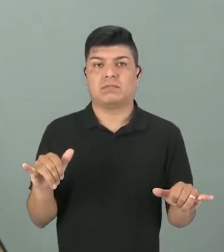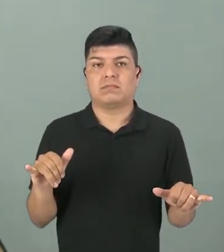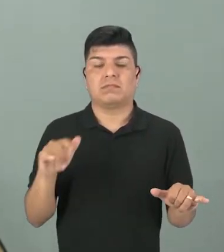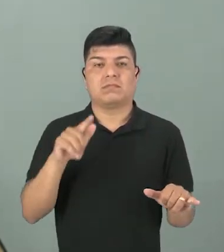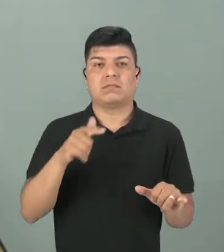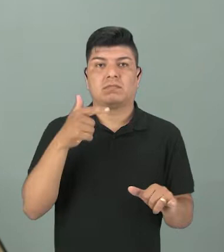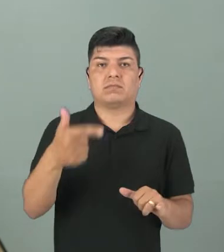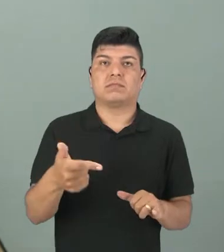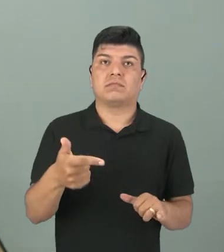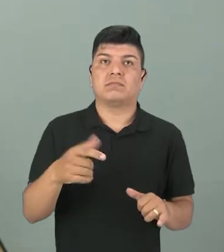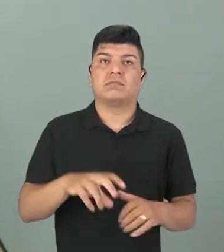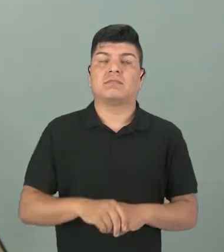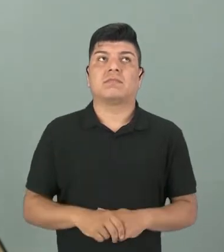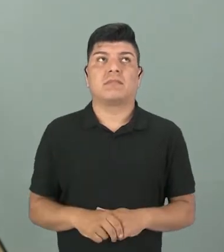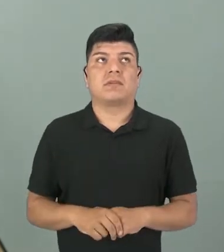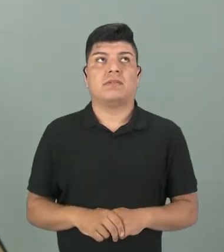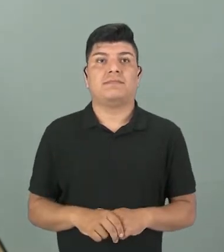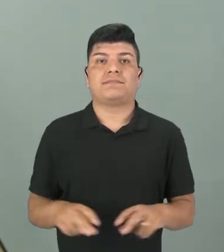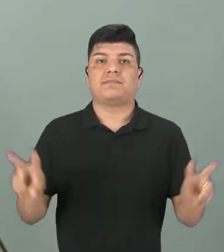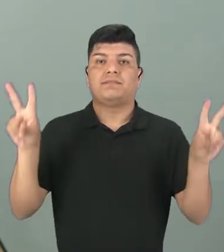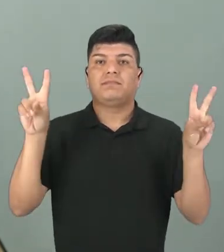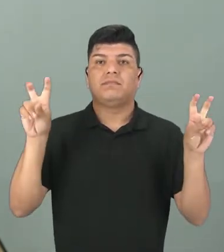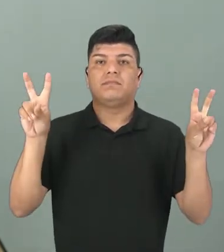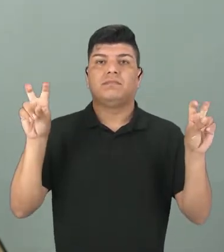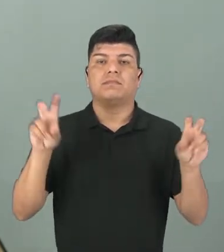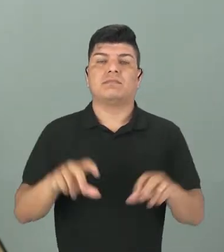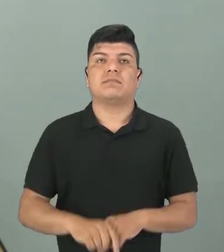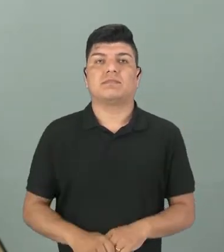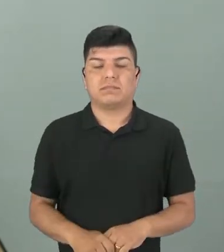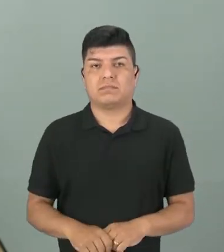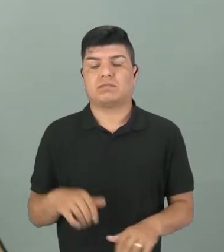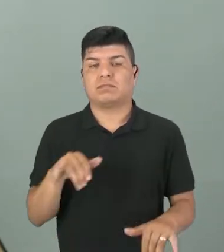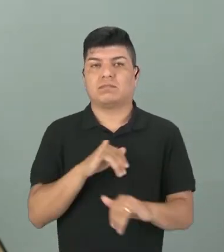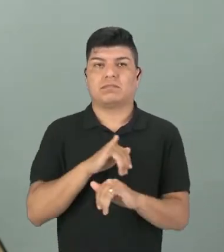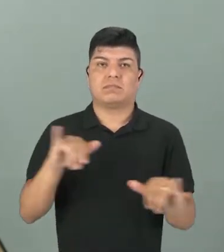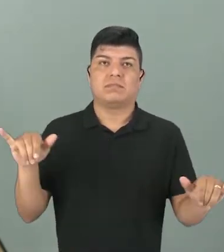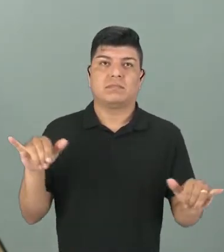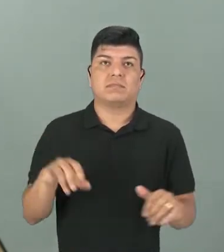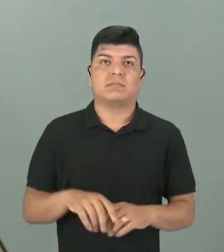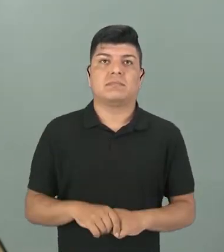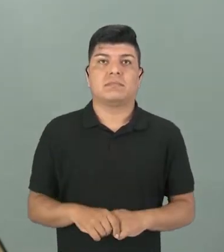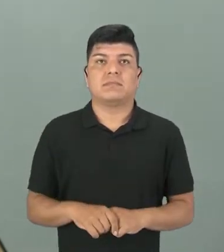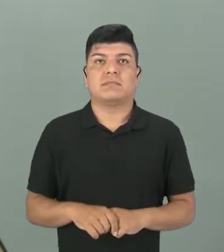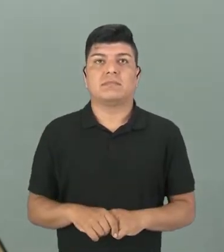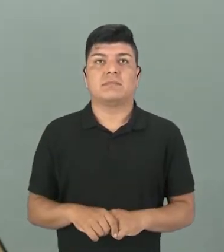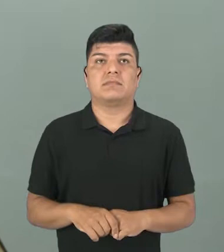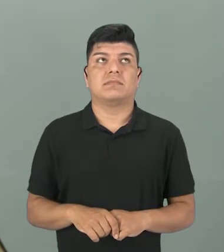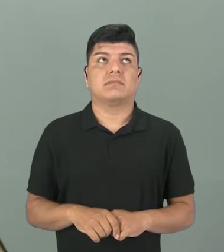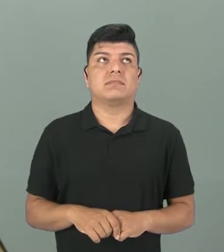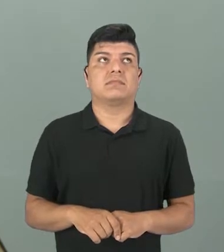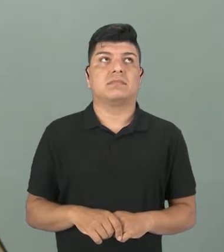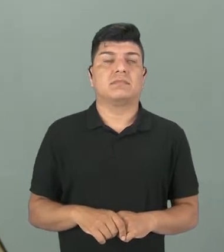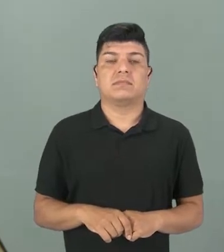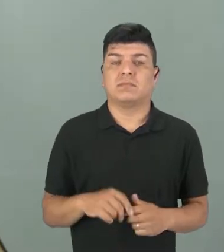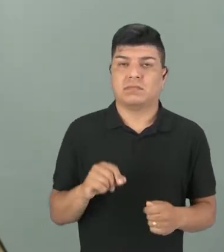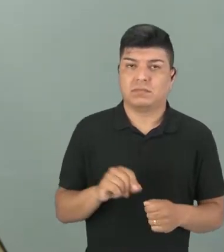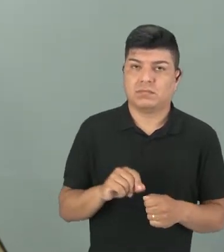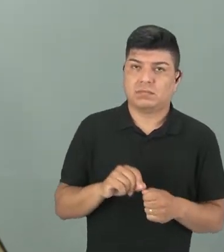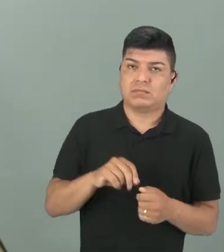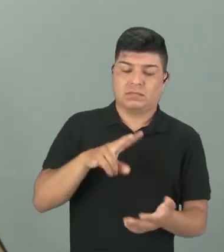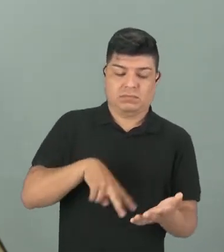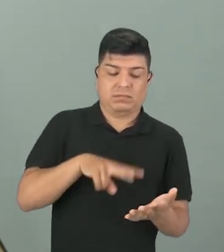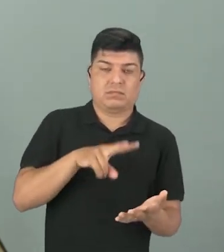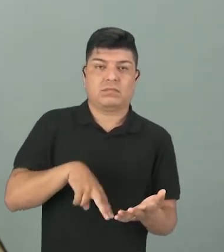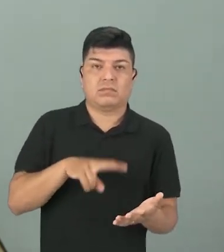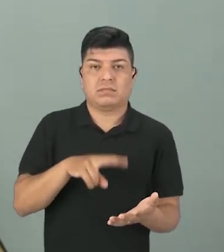próximo elemento é o título da notícia. E aí nós vamos fazer a